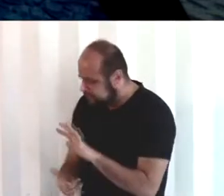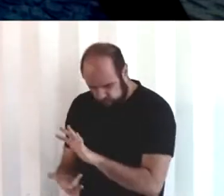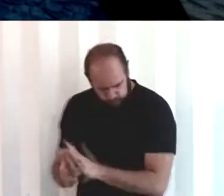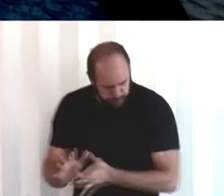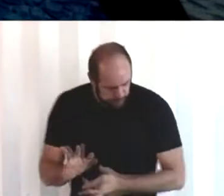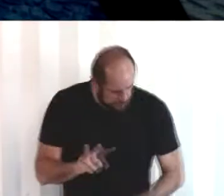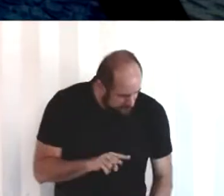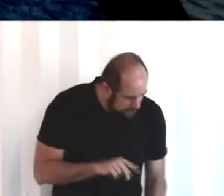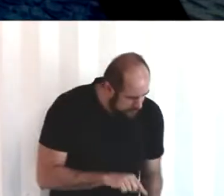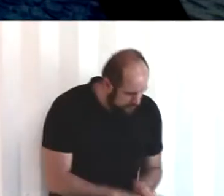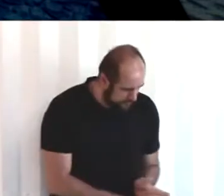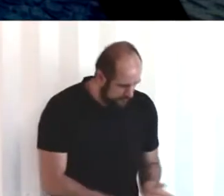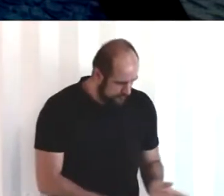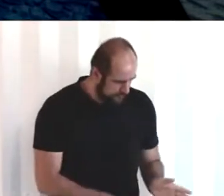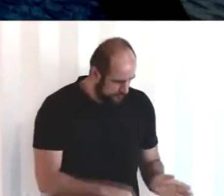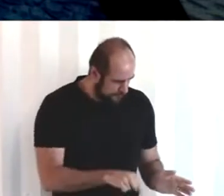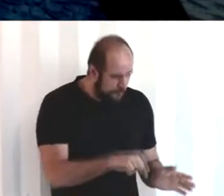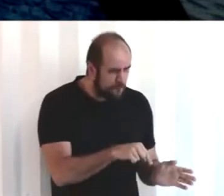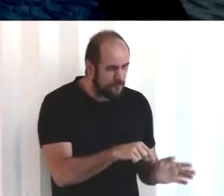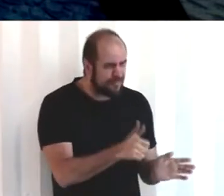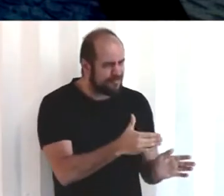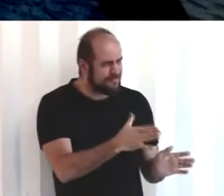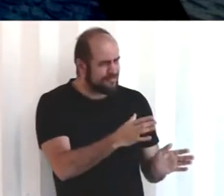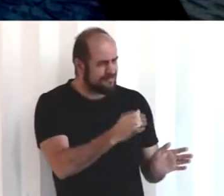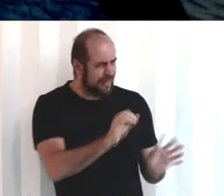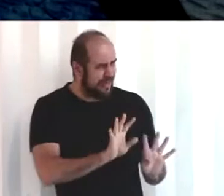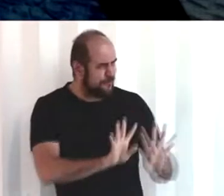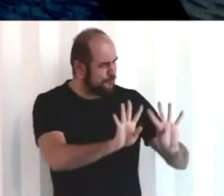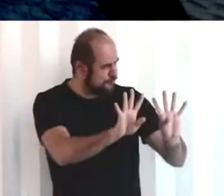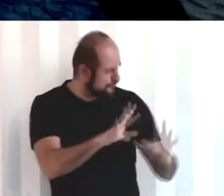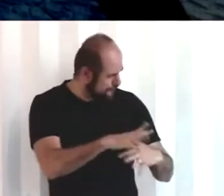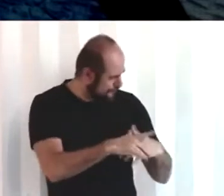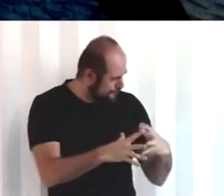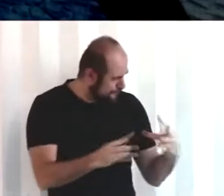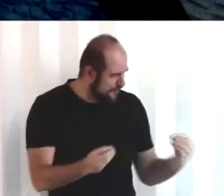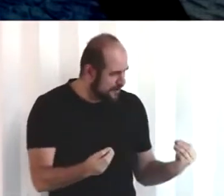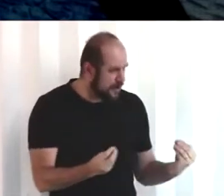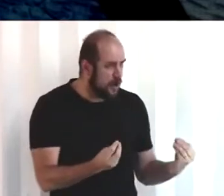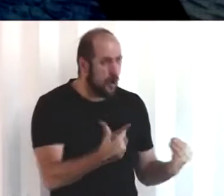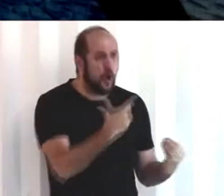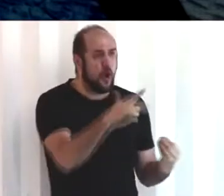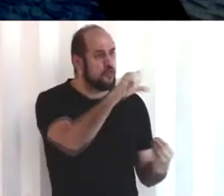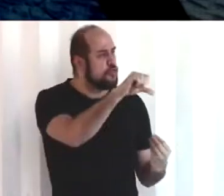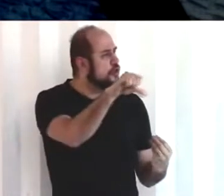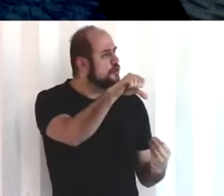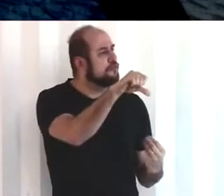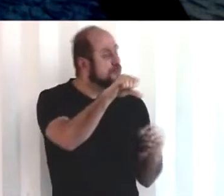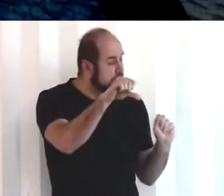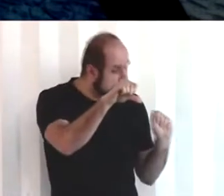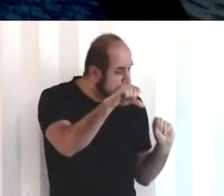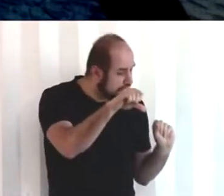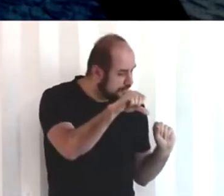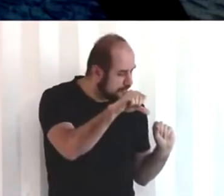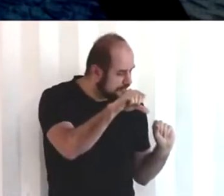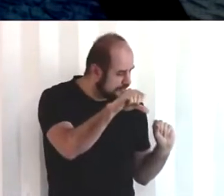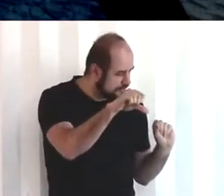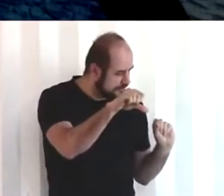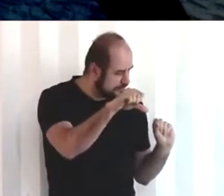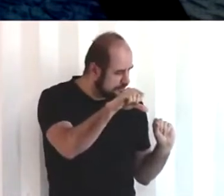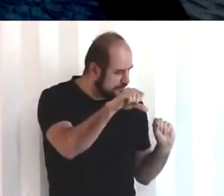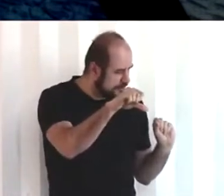perguntou: não eram 10 os que foram curados? Onde estão os 9? Não